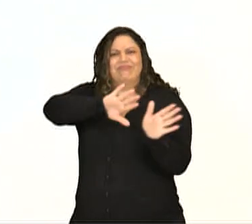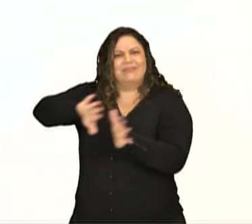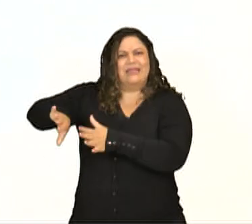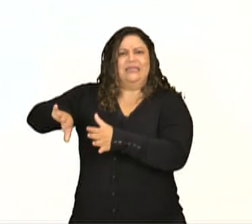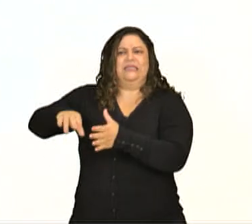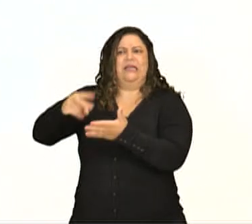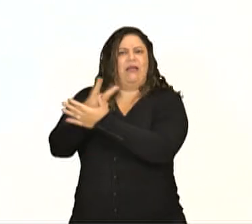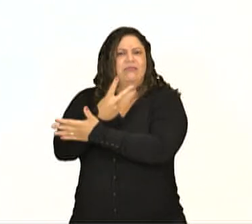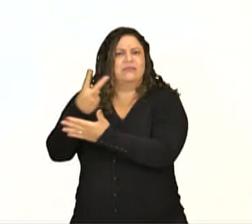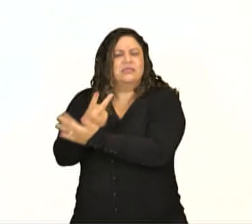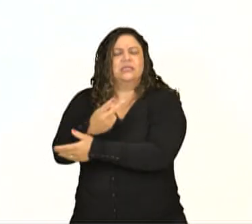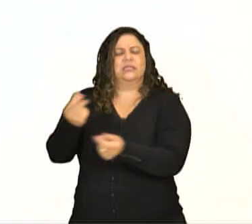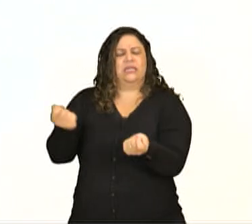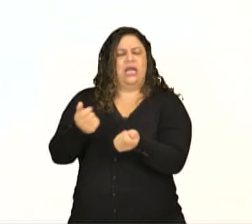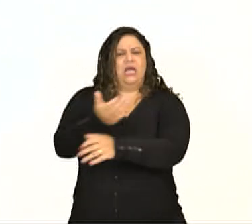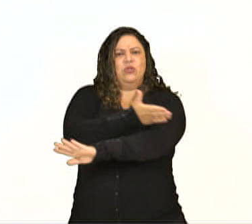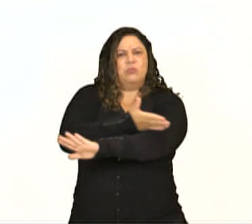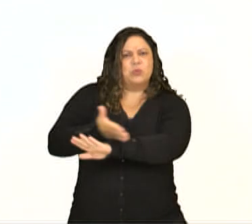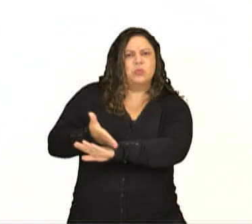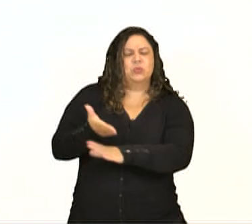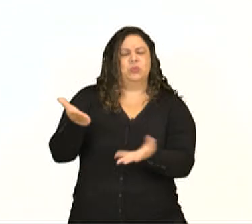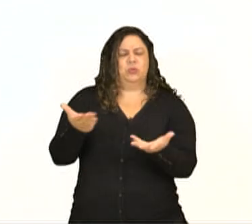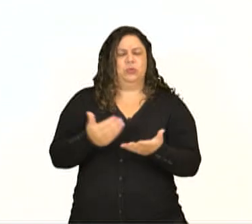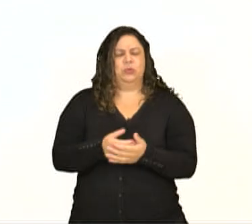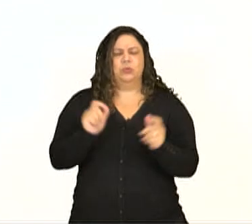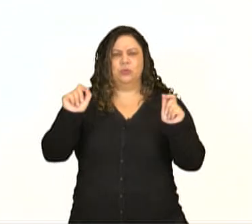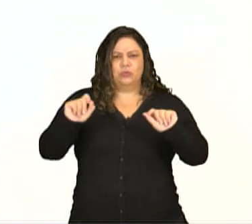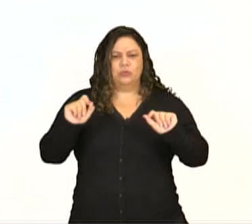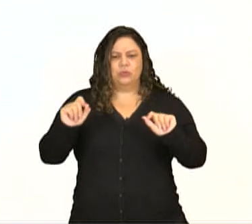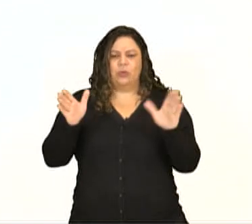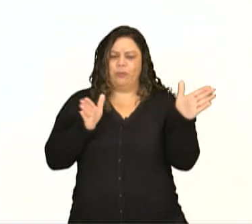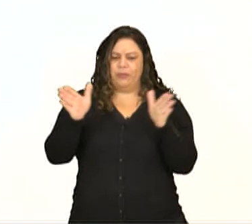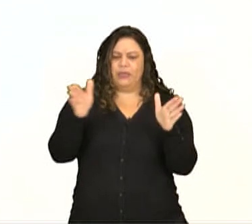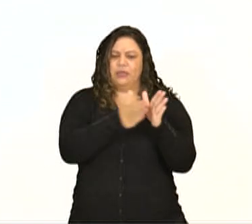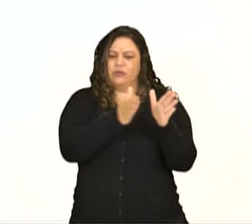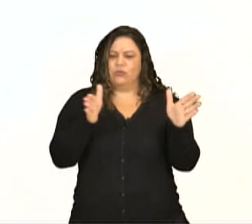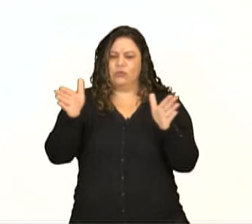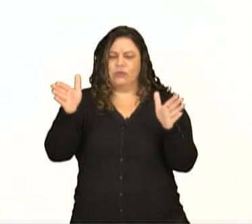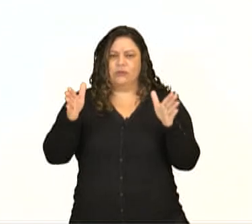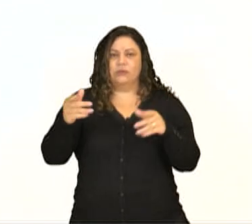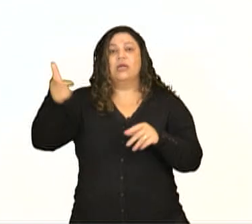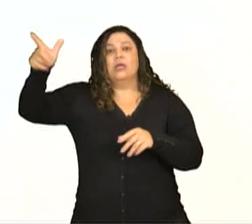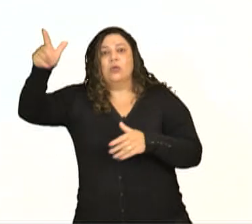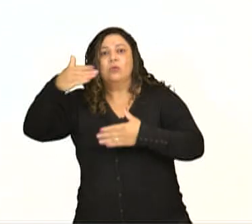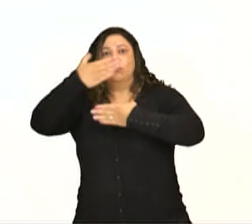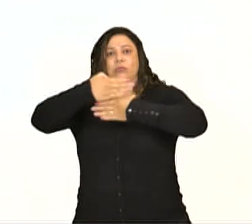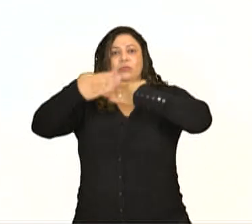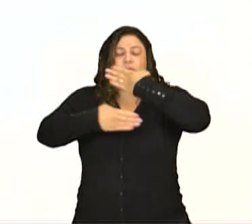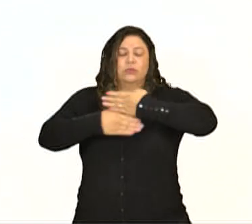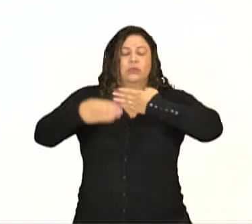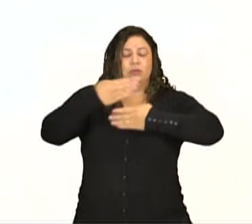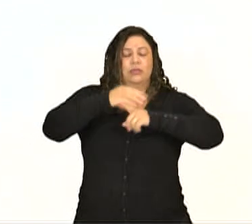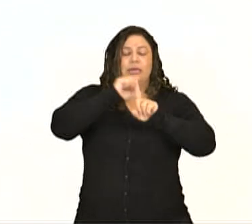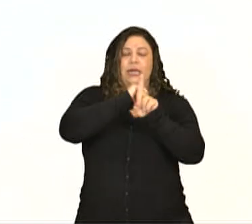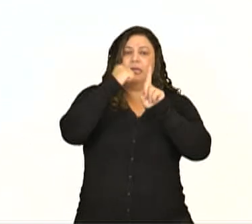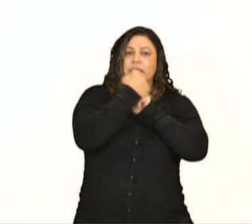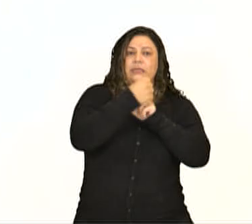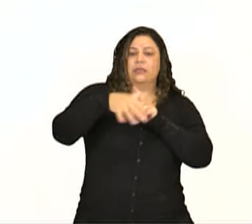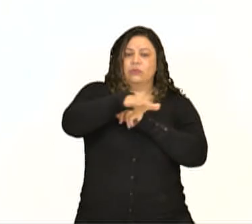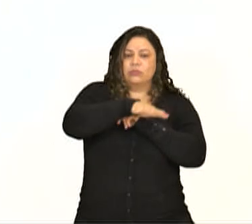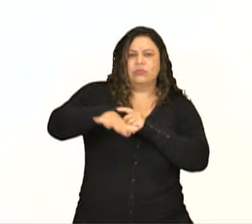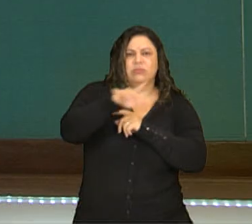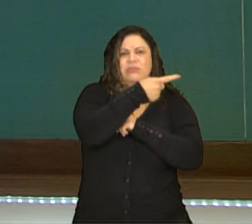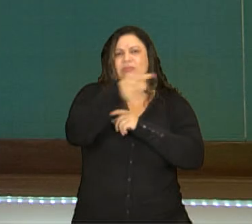para os costumes da época. Então, nós vamos ver nos próximos slides que muitas classes sociais acabavam não aceitando